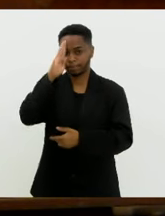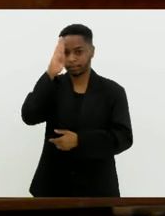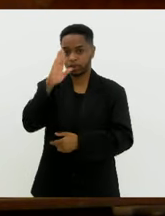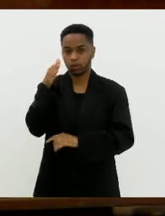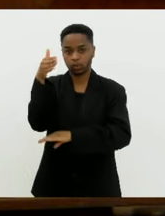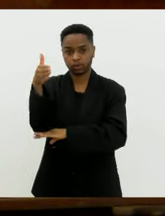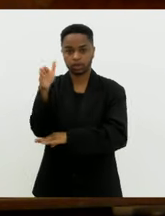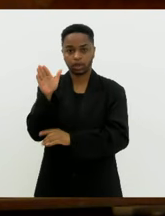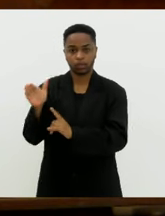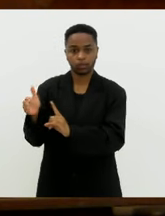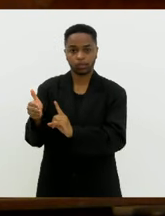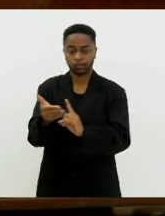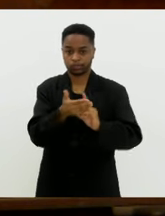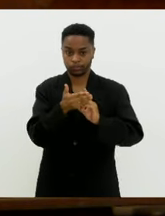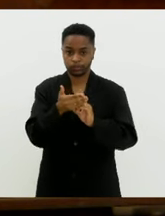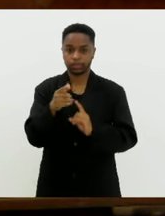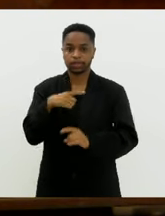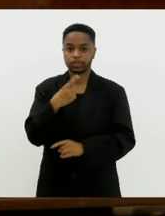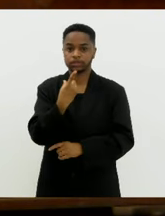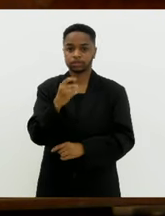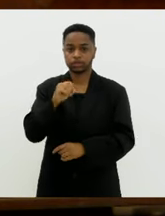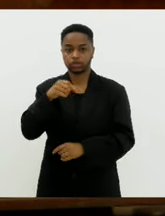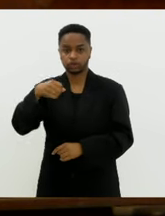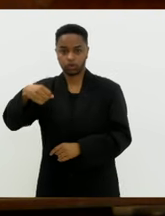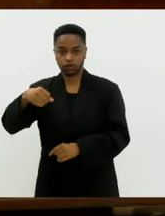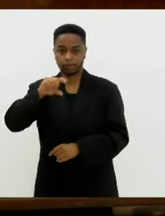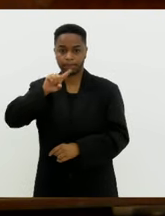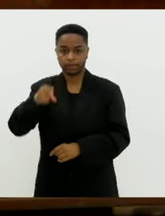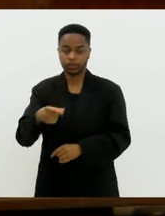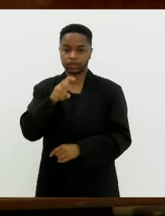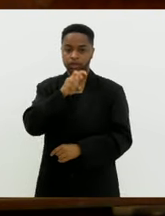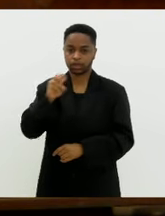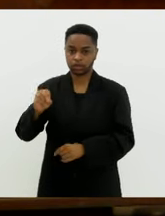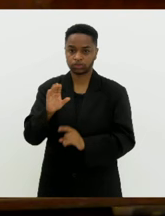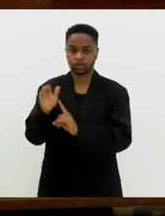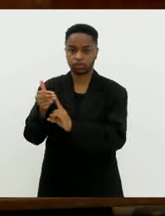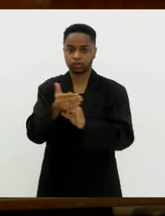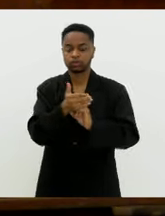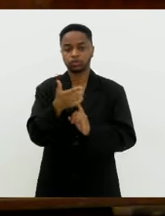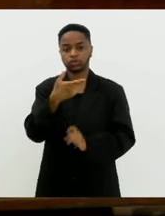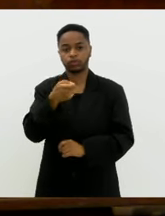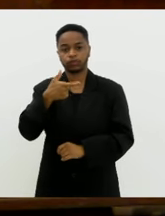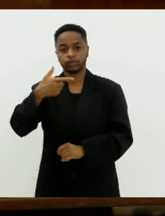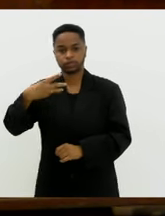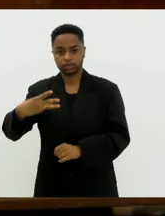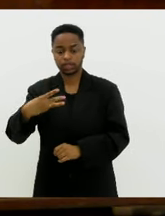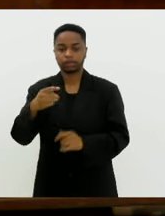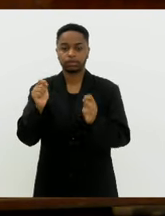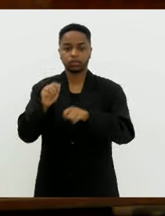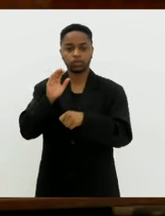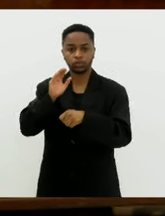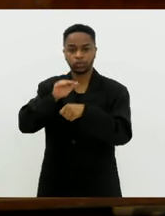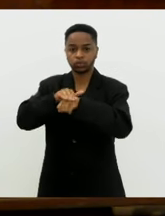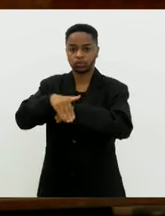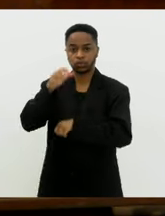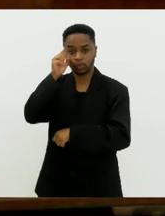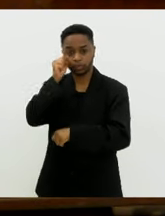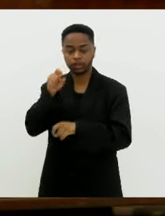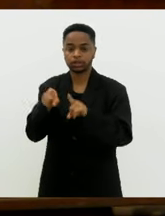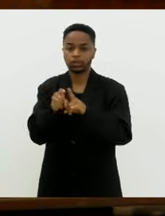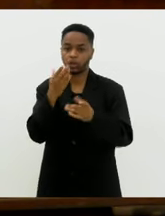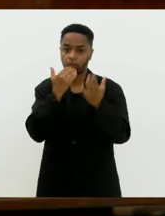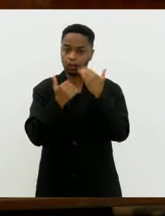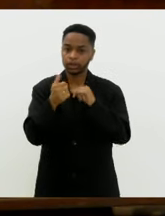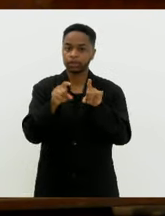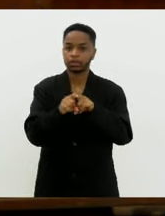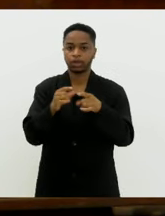Foram 109.500 acolhimentos no ano de 2023, com pernoite, alimentação e banho, além